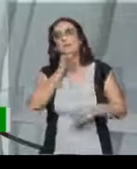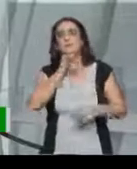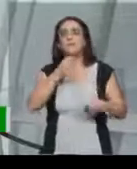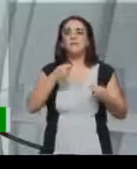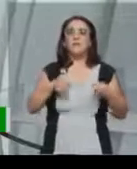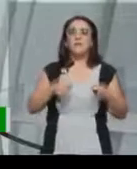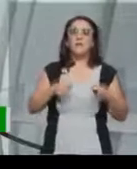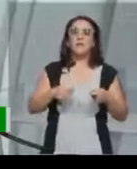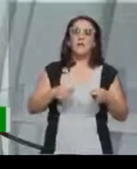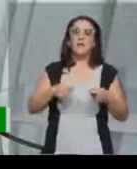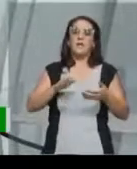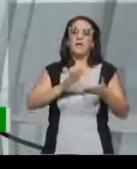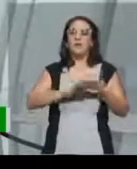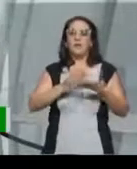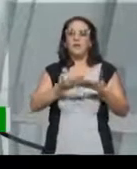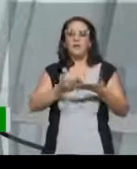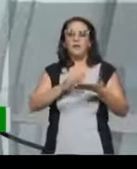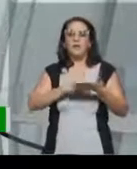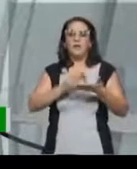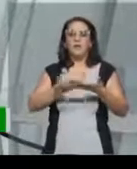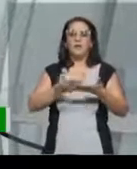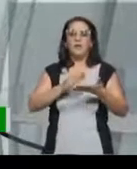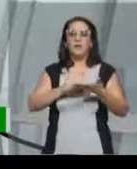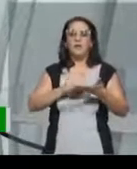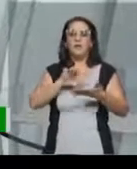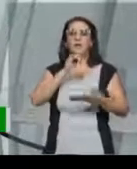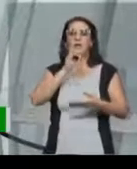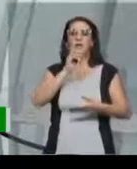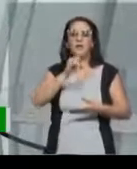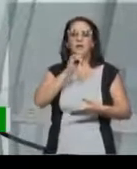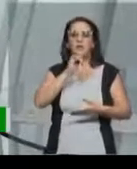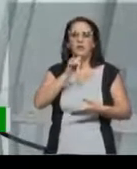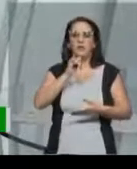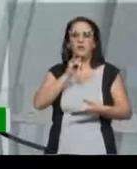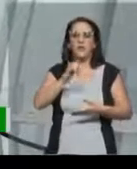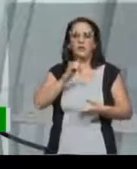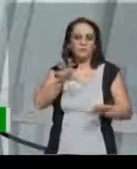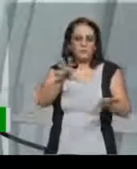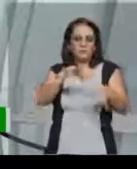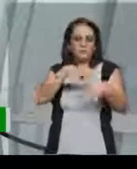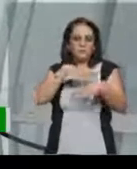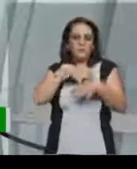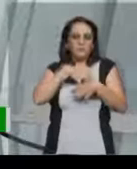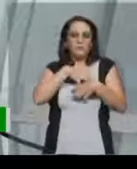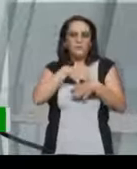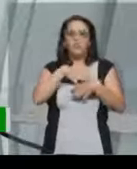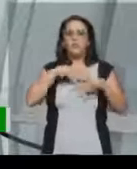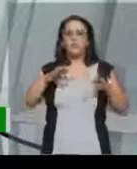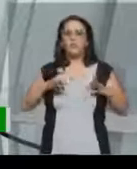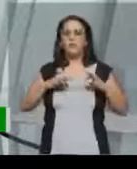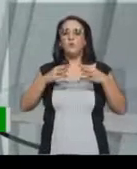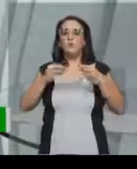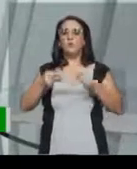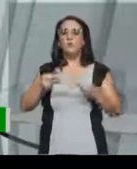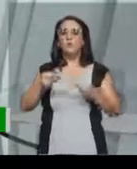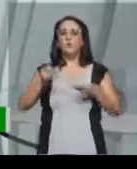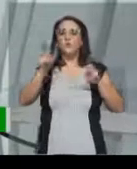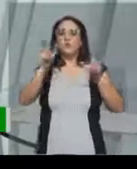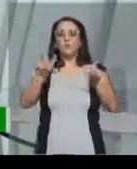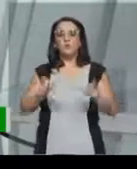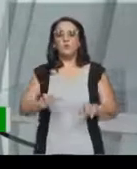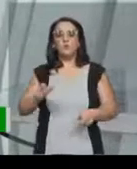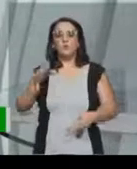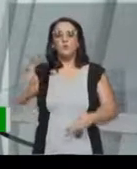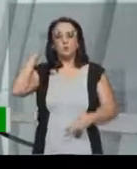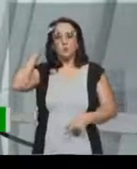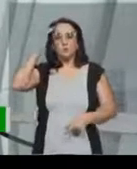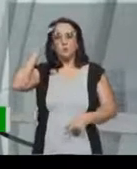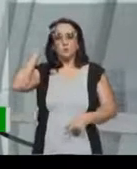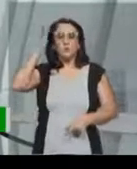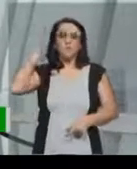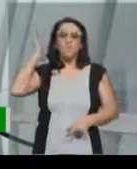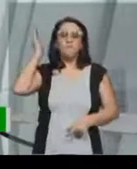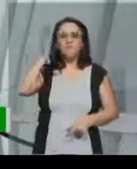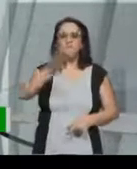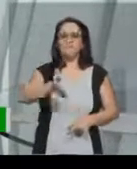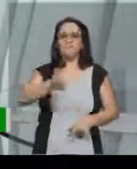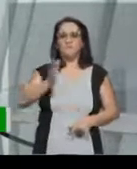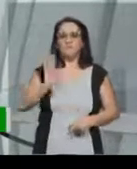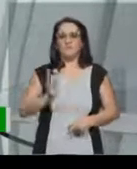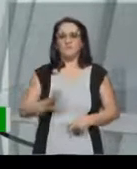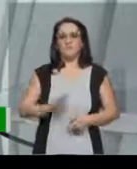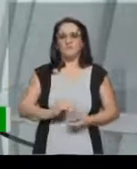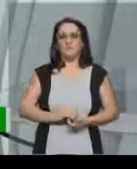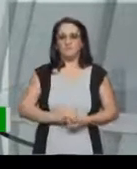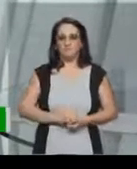de identificações, de sentimentalismo. Todo mundo vai entender, né, de maneira direta,